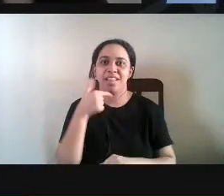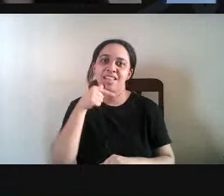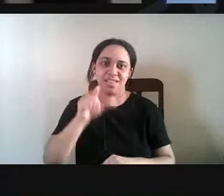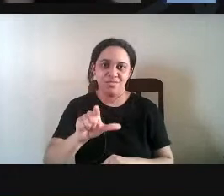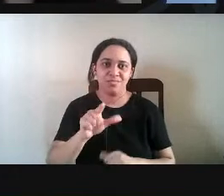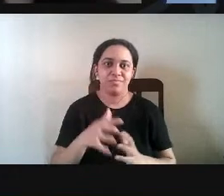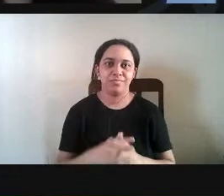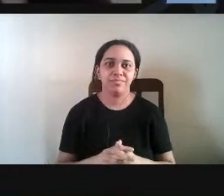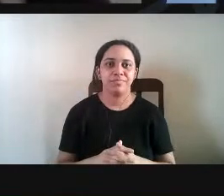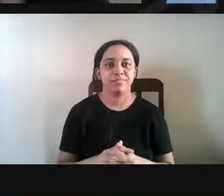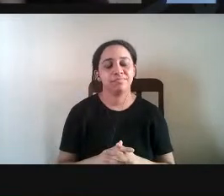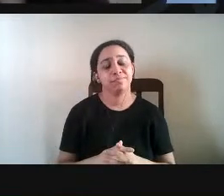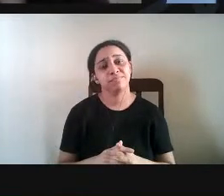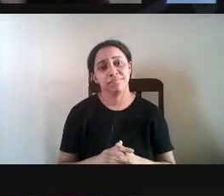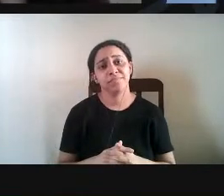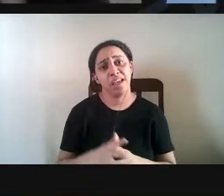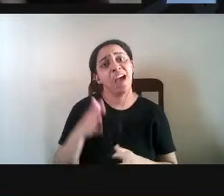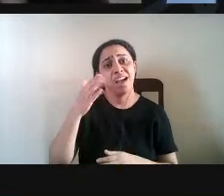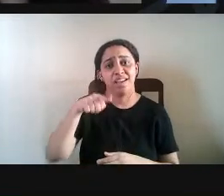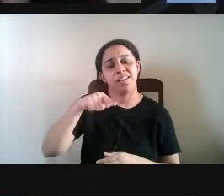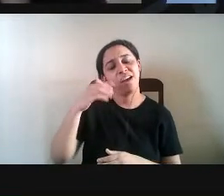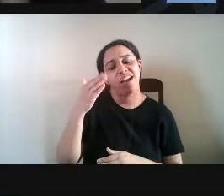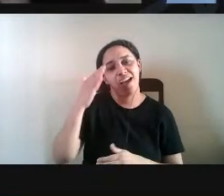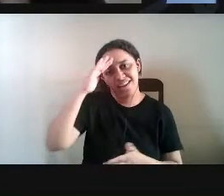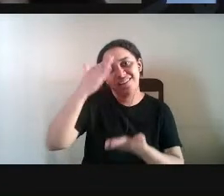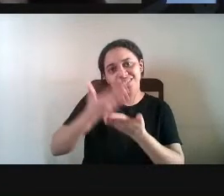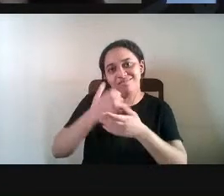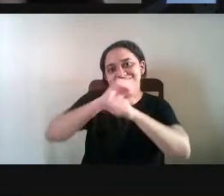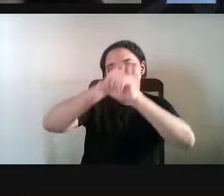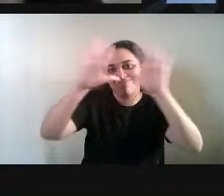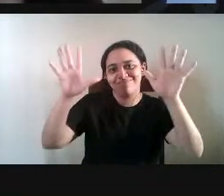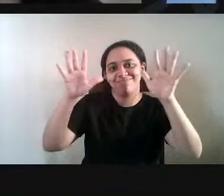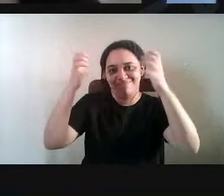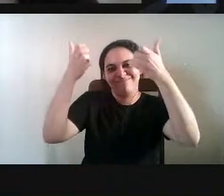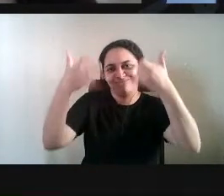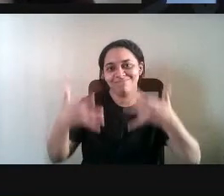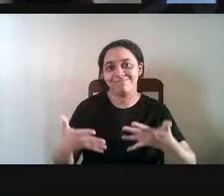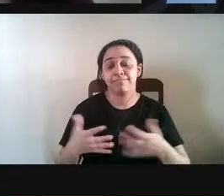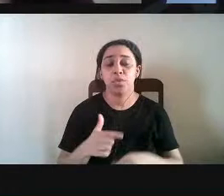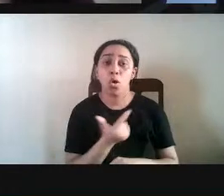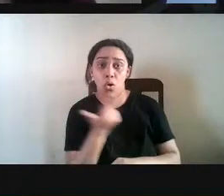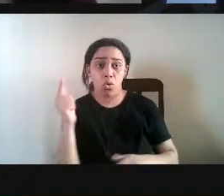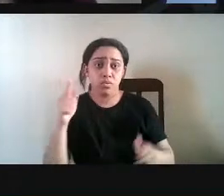Certo, acho que ficou bastante claro, professora. Obrigado. Tem uma outra pergunta aqui,